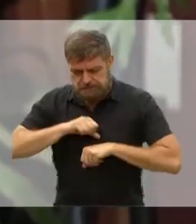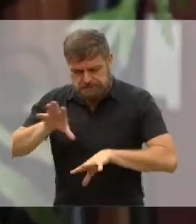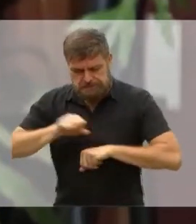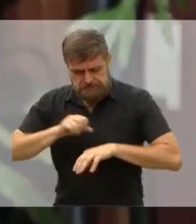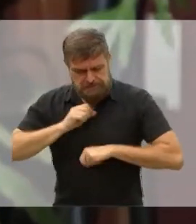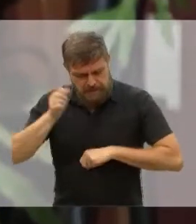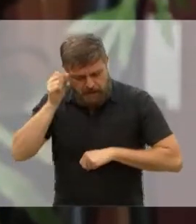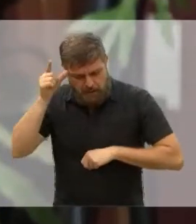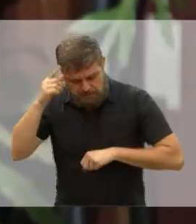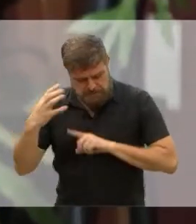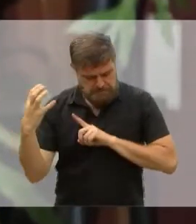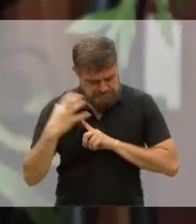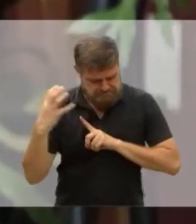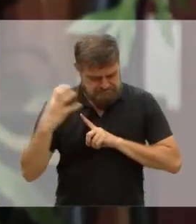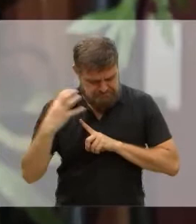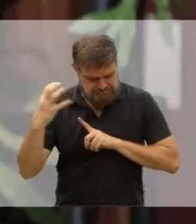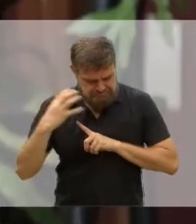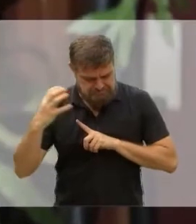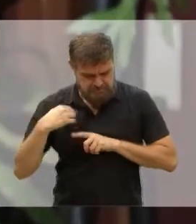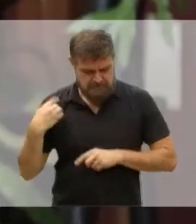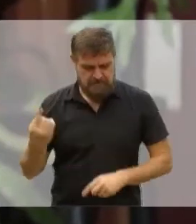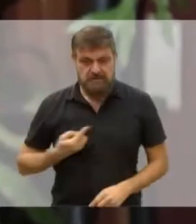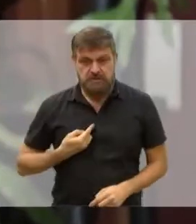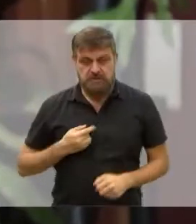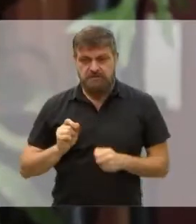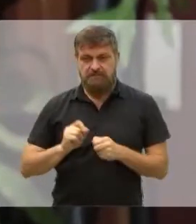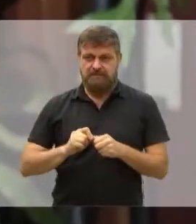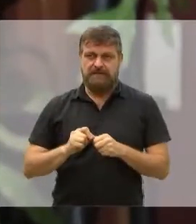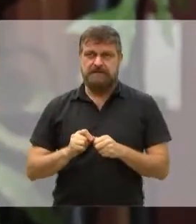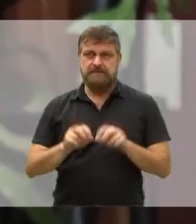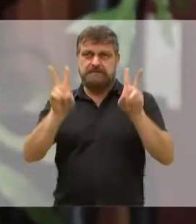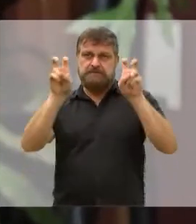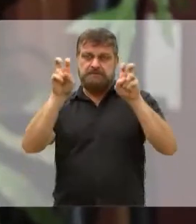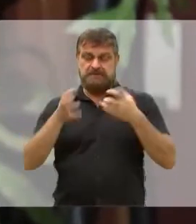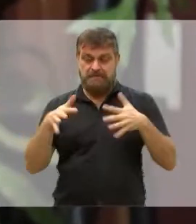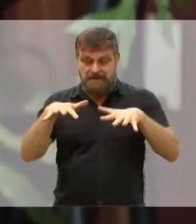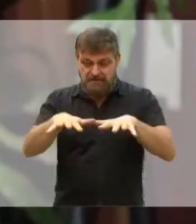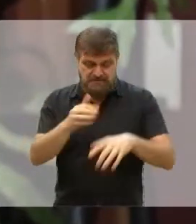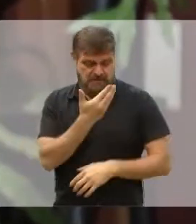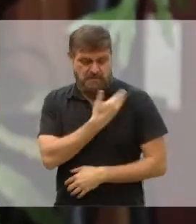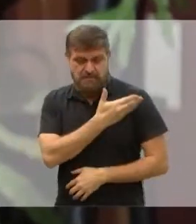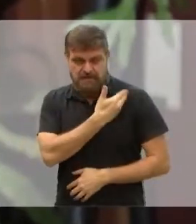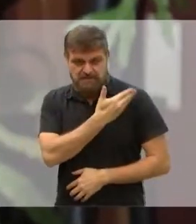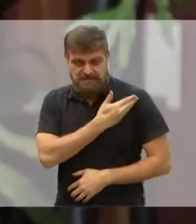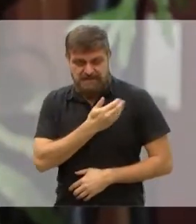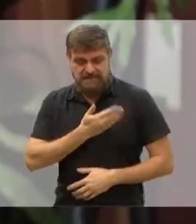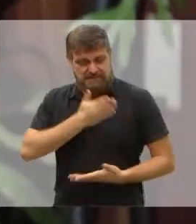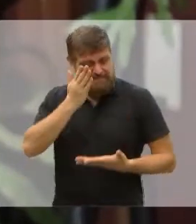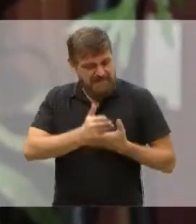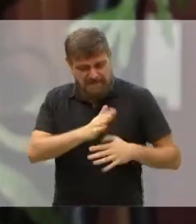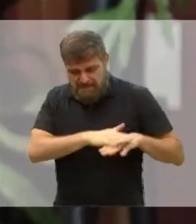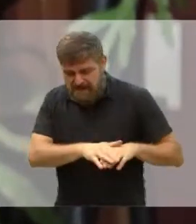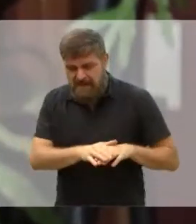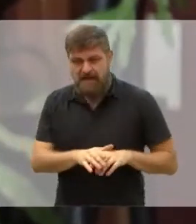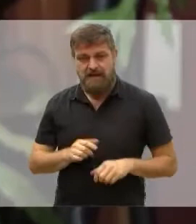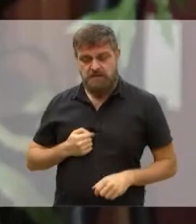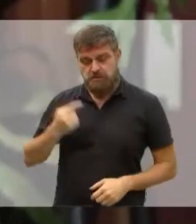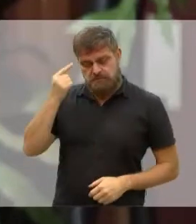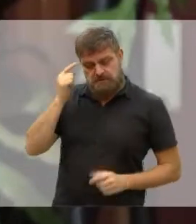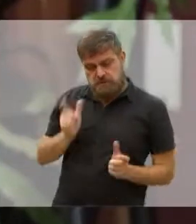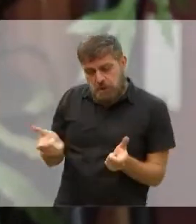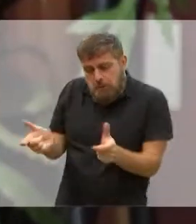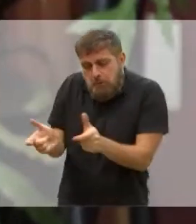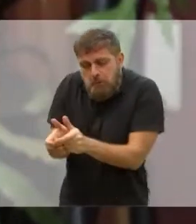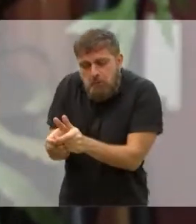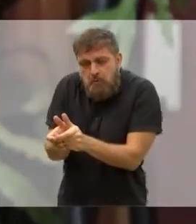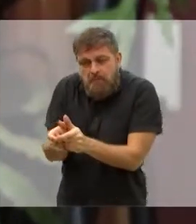gente, culturalmente. E isso em vários aspectos, quando a gente fala de inclusão e de preconceito para várias populações que são